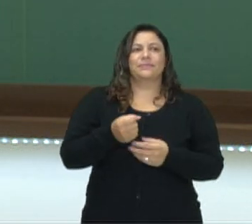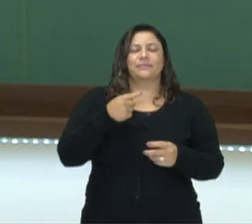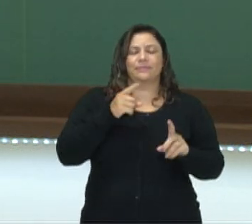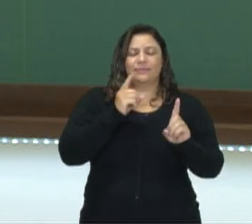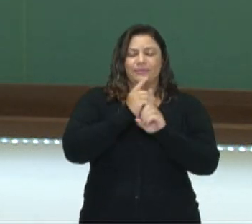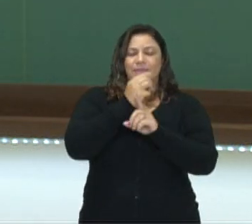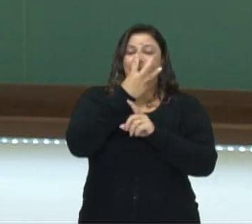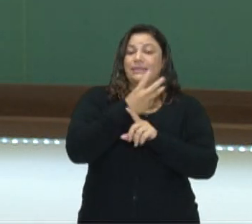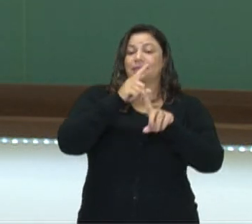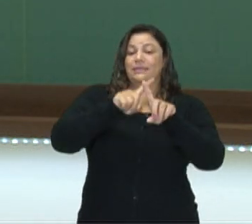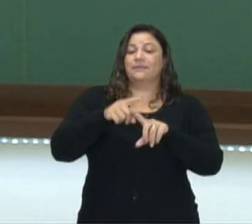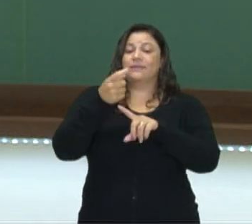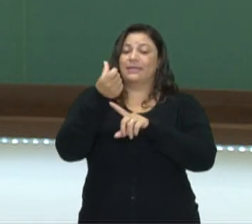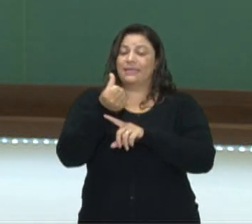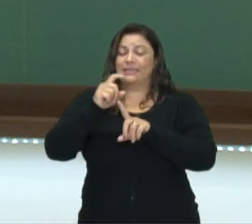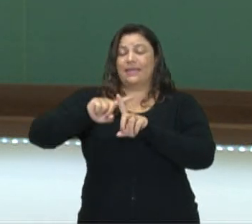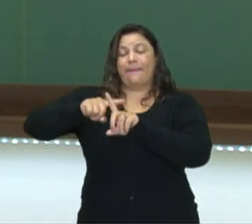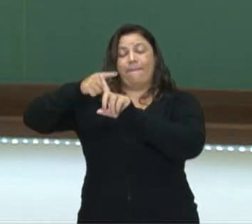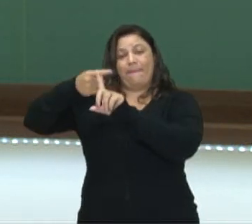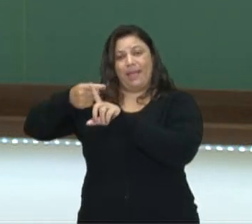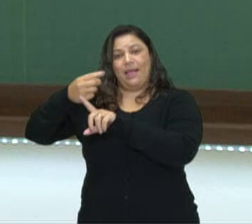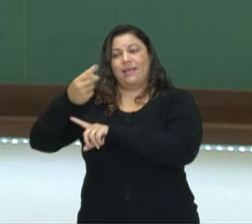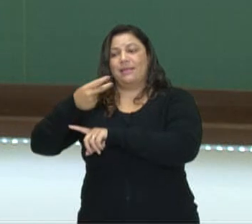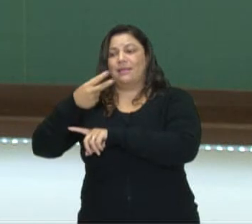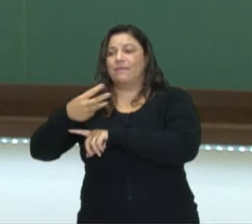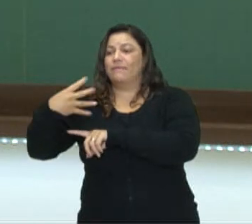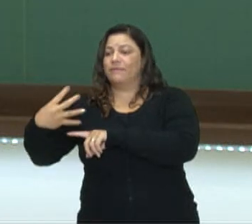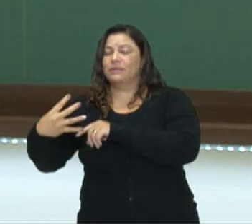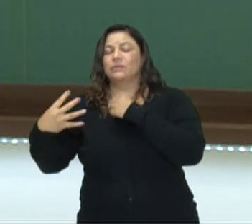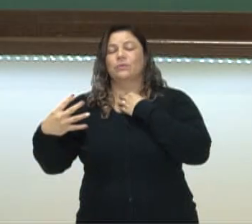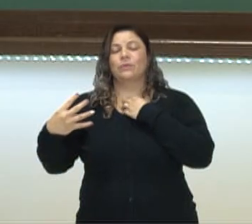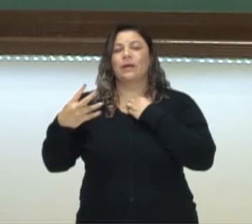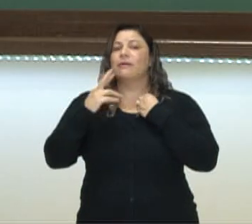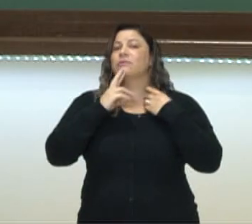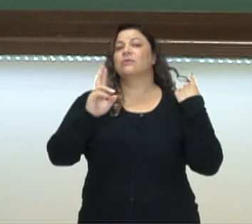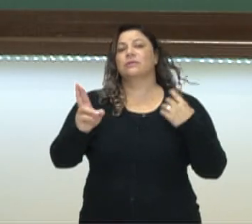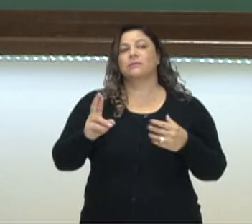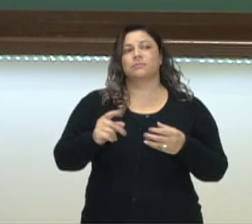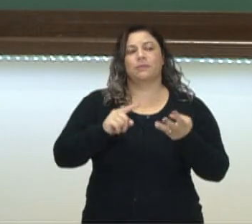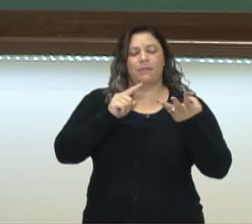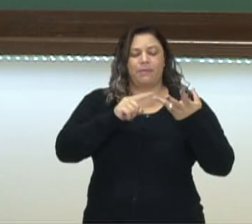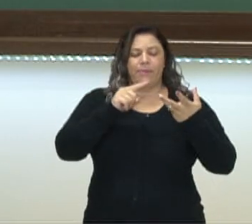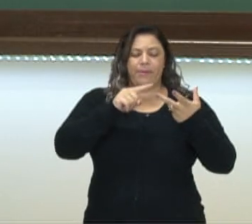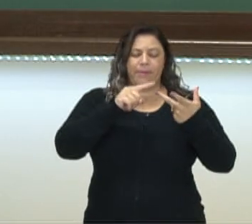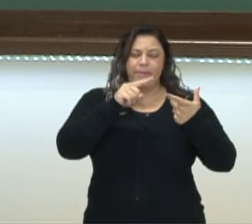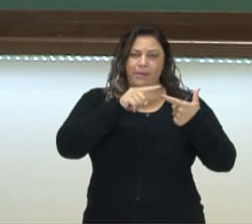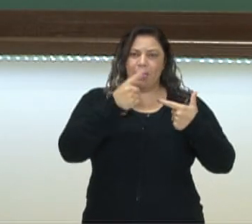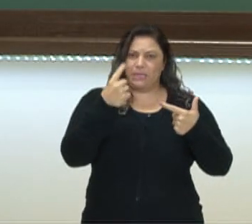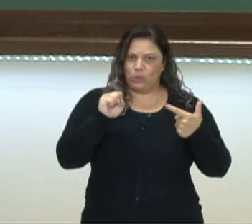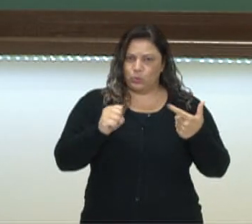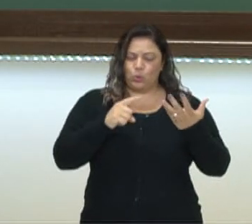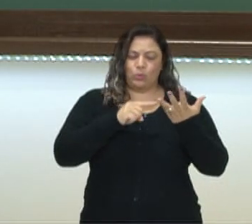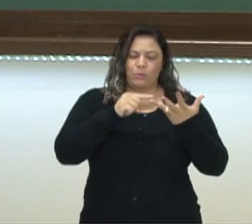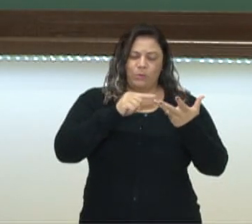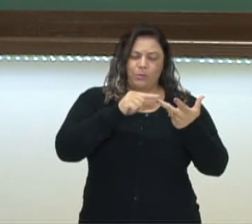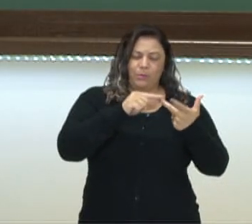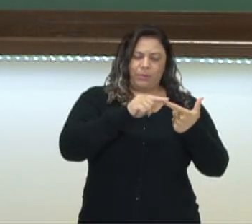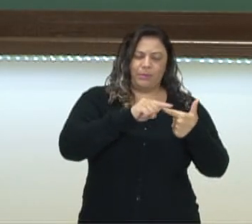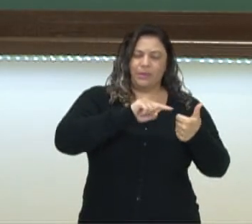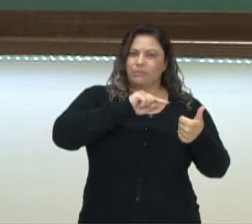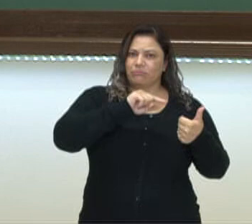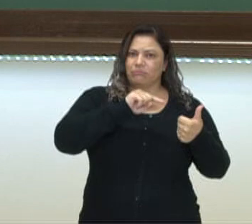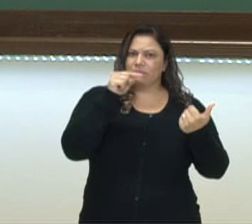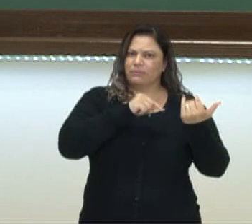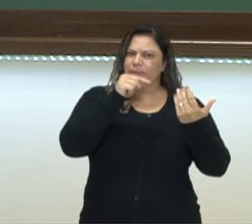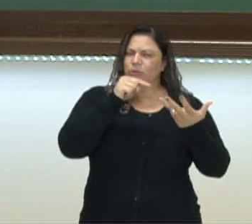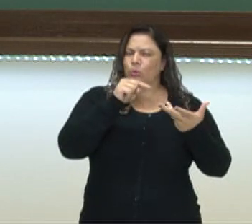e faço mais 6, que vai dar 24. Olha lá, 18. 19, 20, 21, 22, 23,